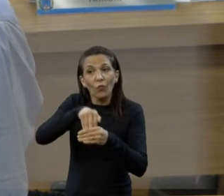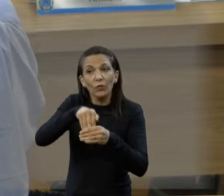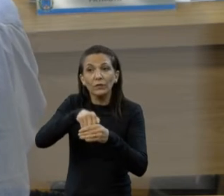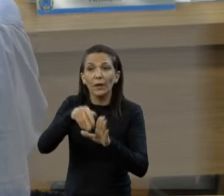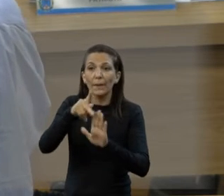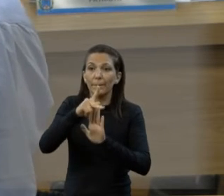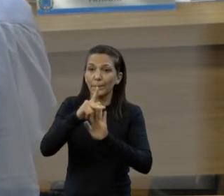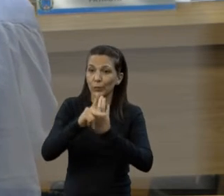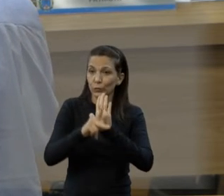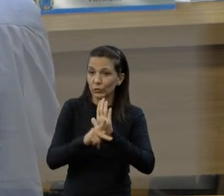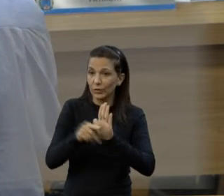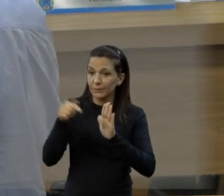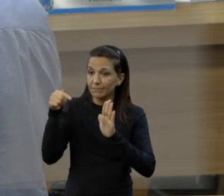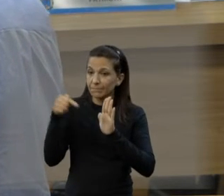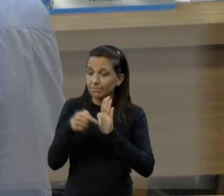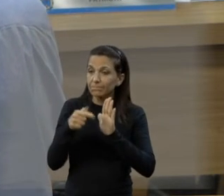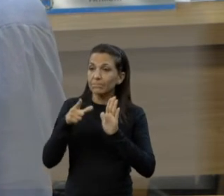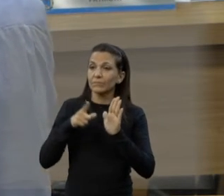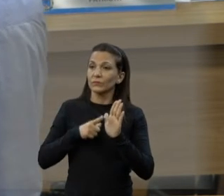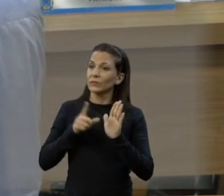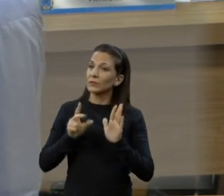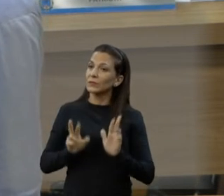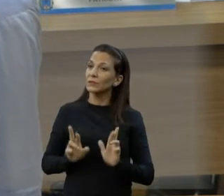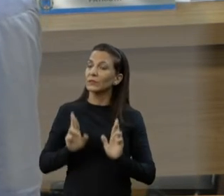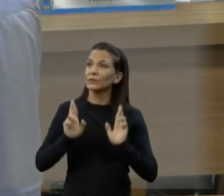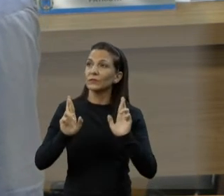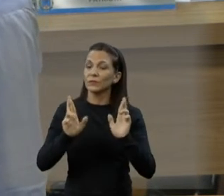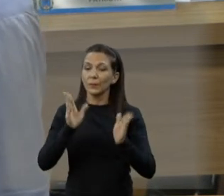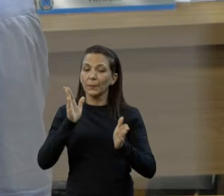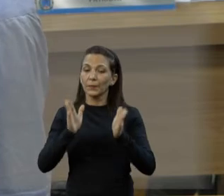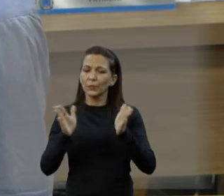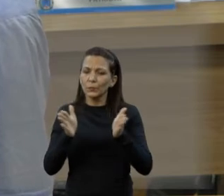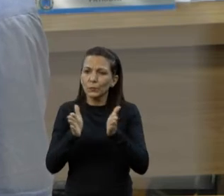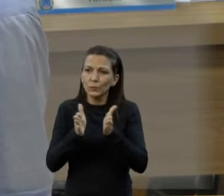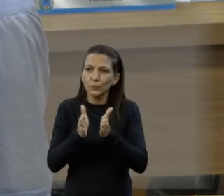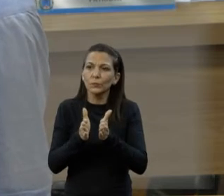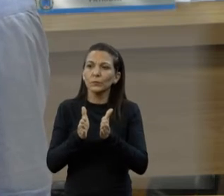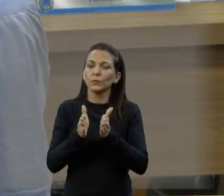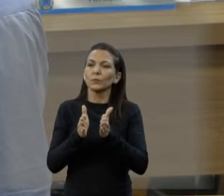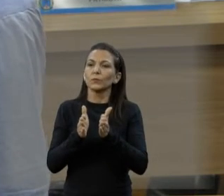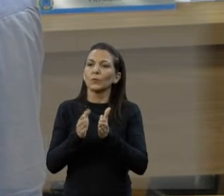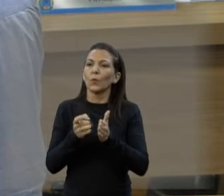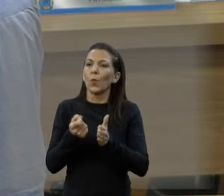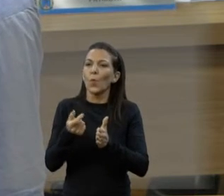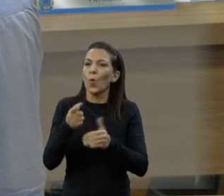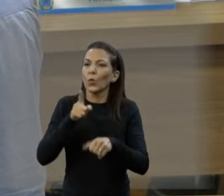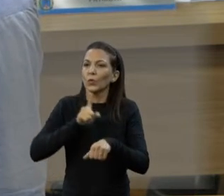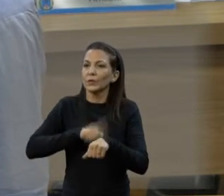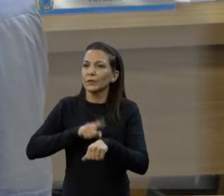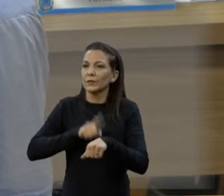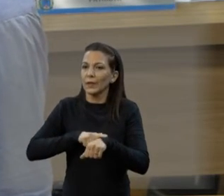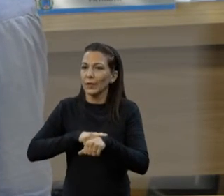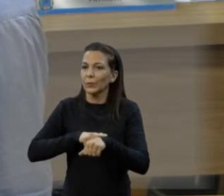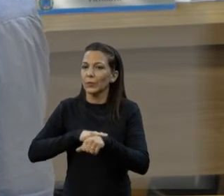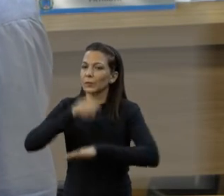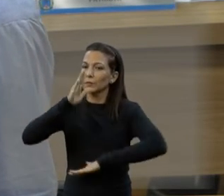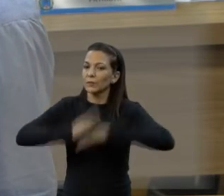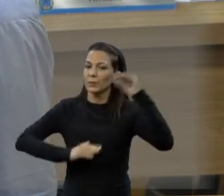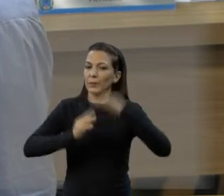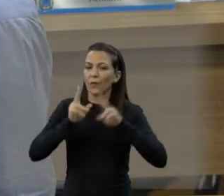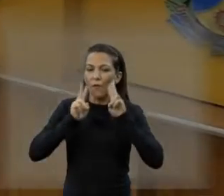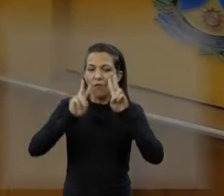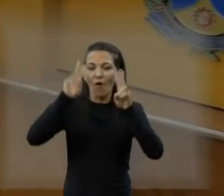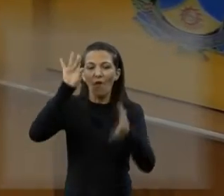nesse projeto e eu espero que não curto período de tempo ele esteja sendo aplicado